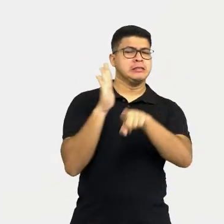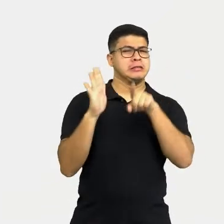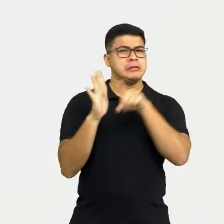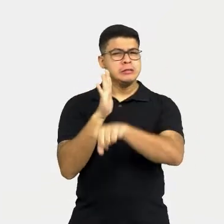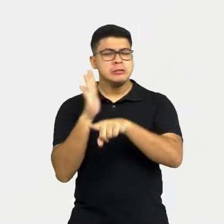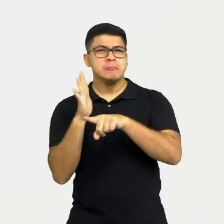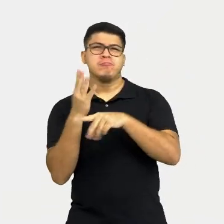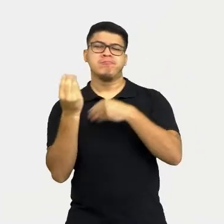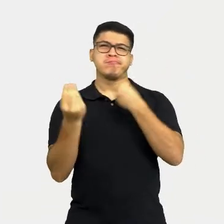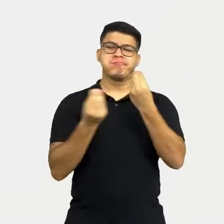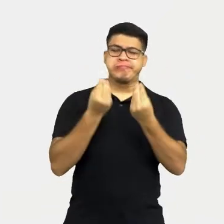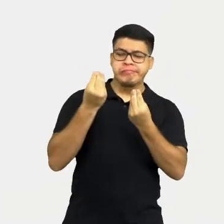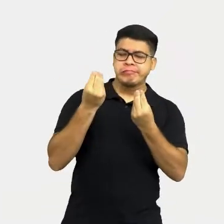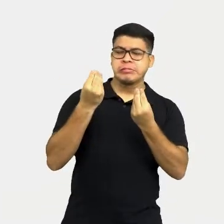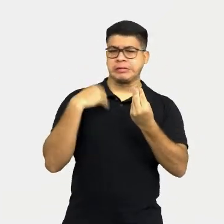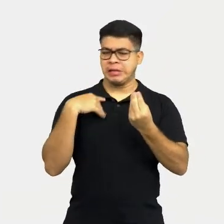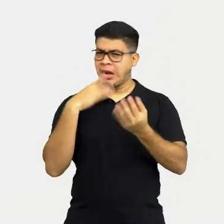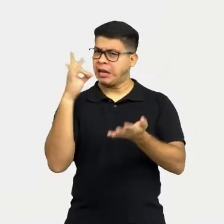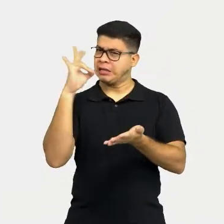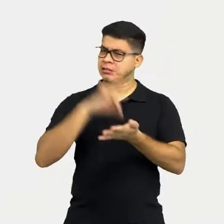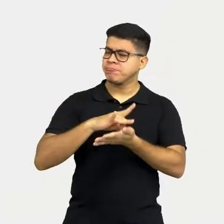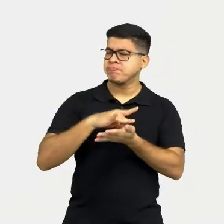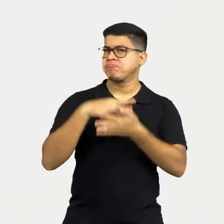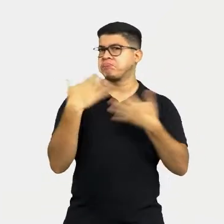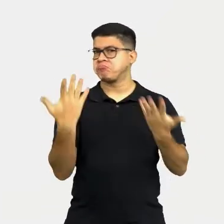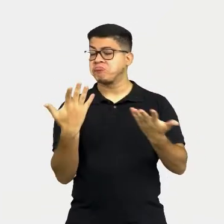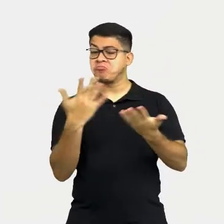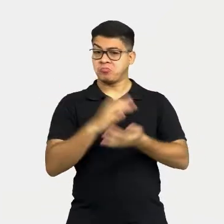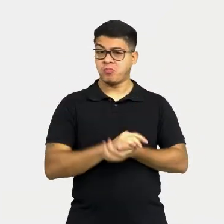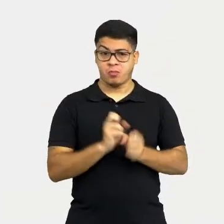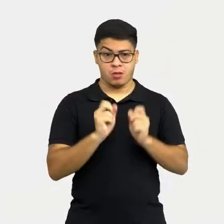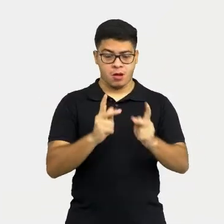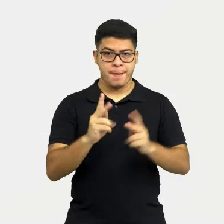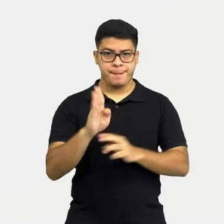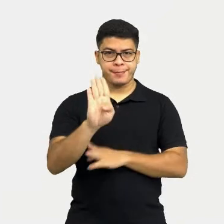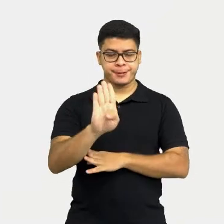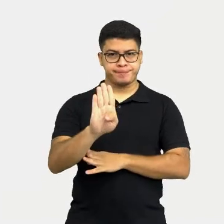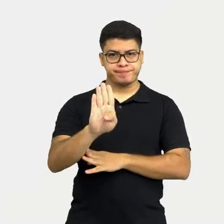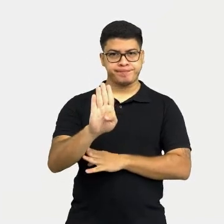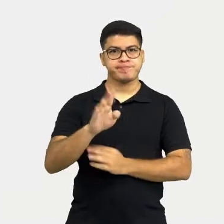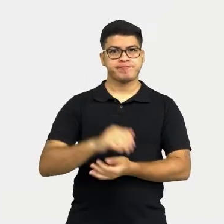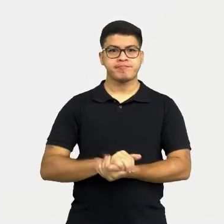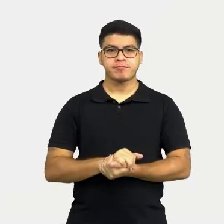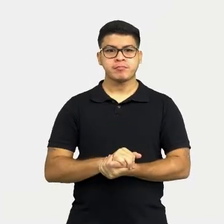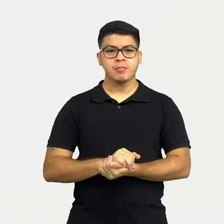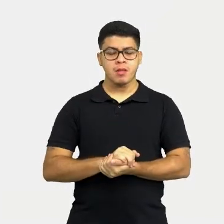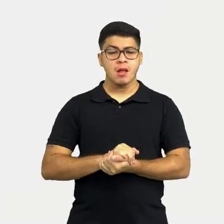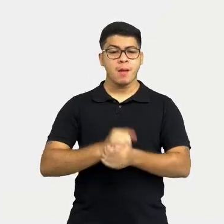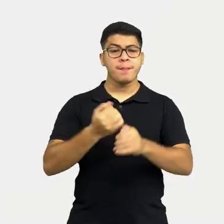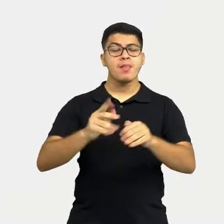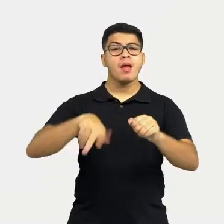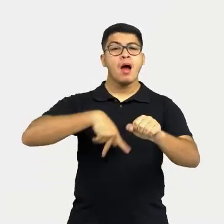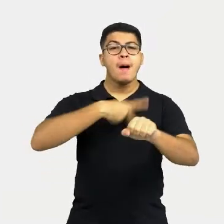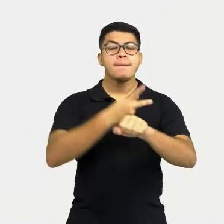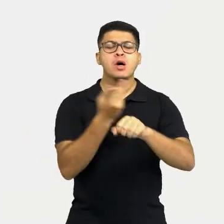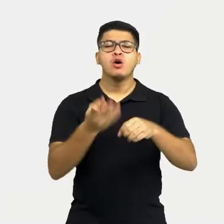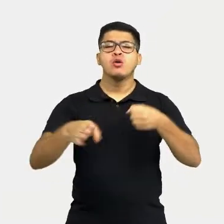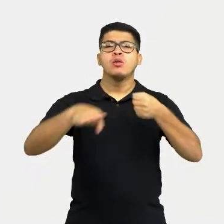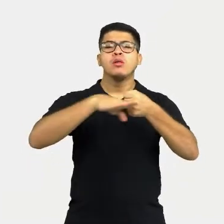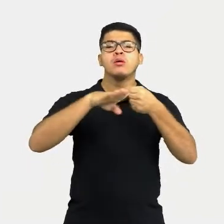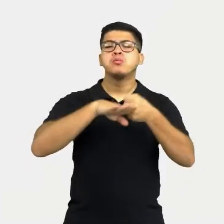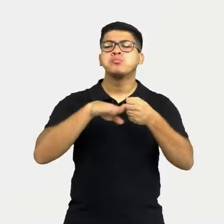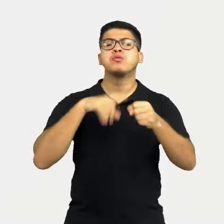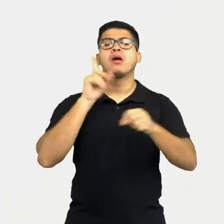da sociedade ao longo da sua história, né? A letra B diz assim, a pós-modernidade não é fruto